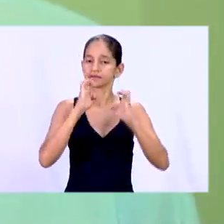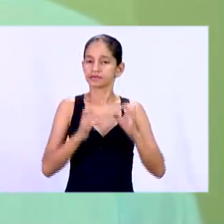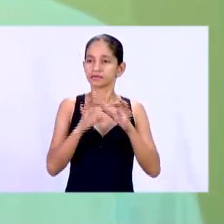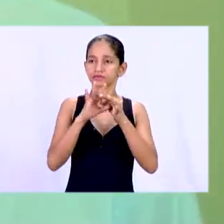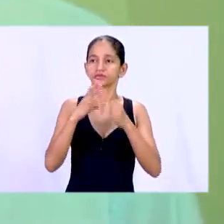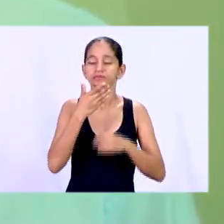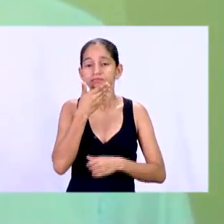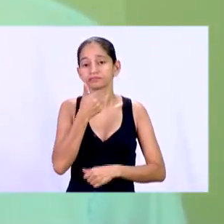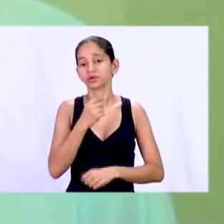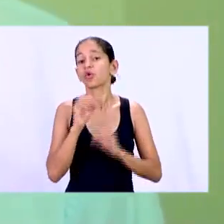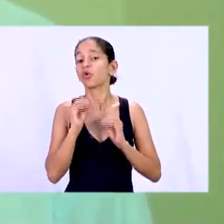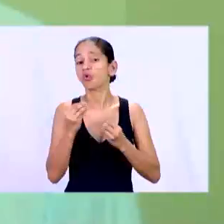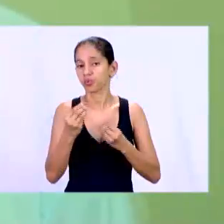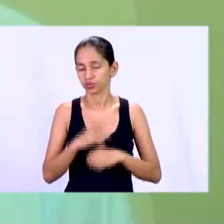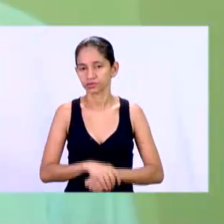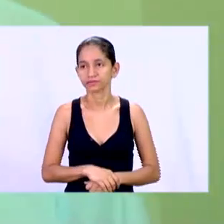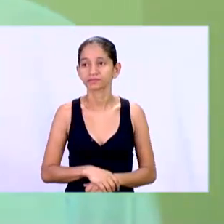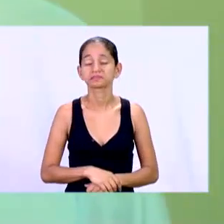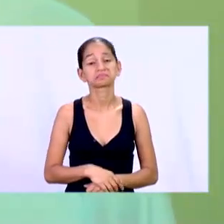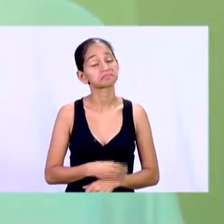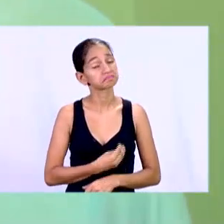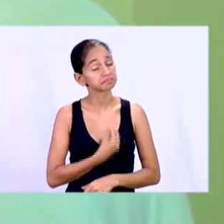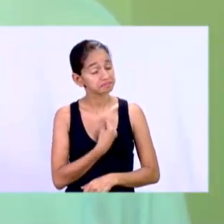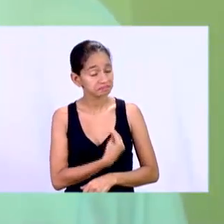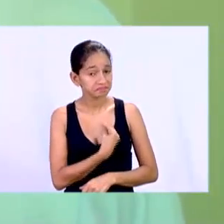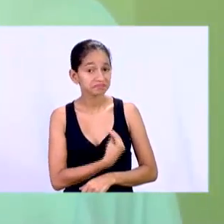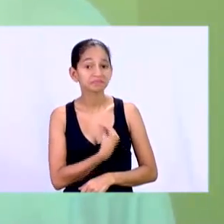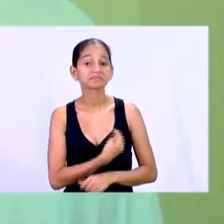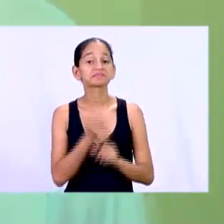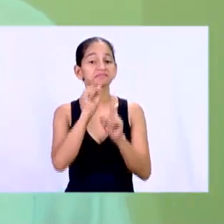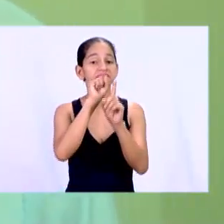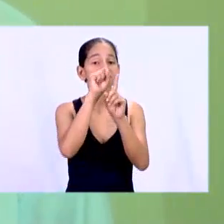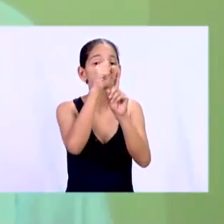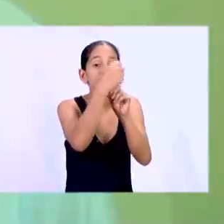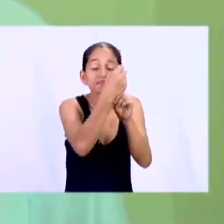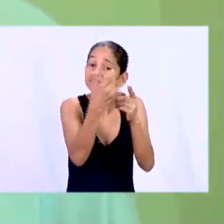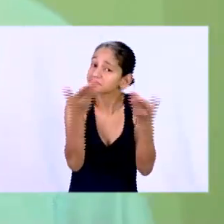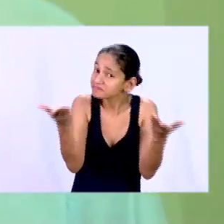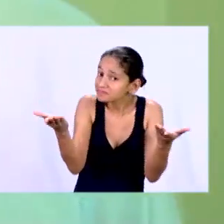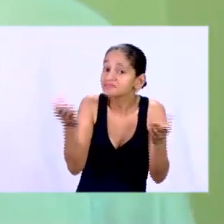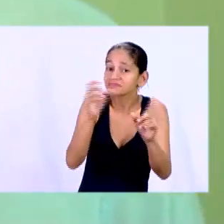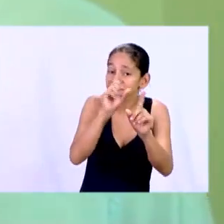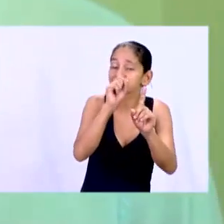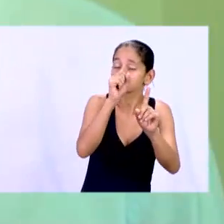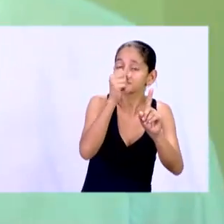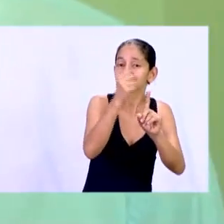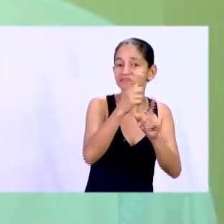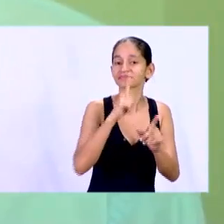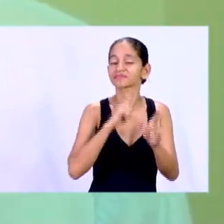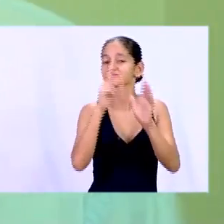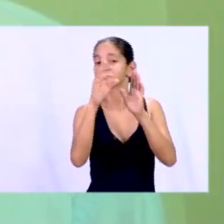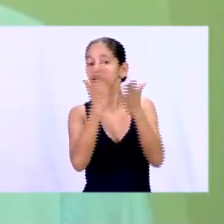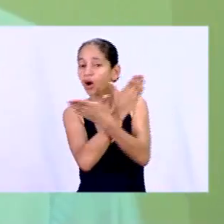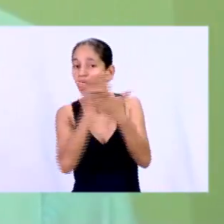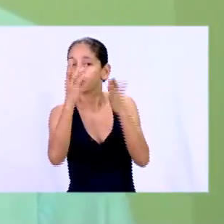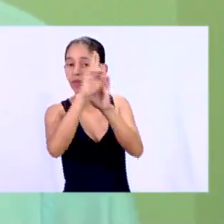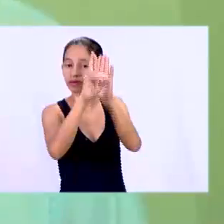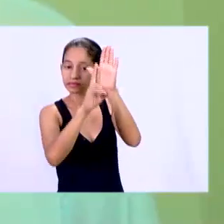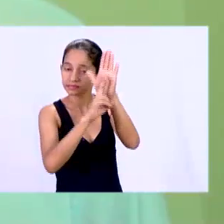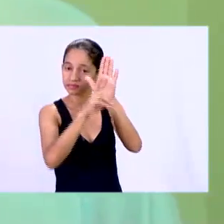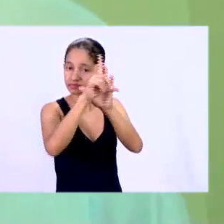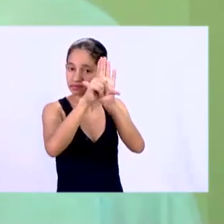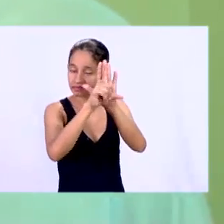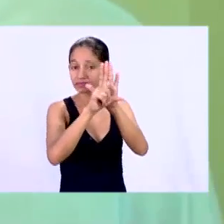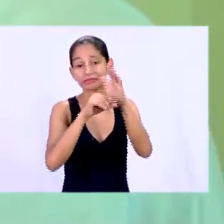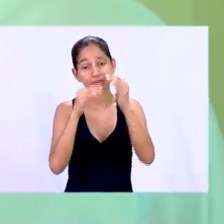brasileira? A gente vive em sociedade, né? Em sociedade existem regras, leis que a gente